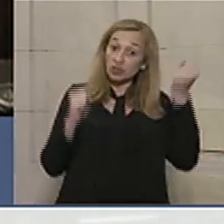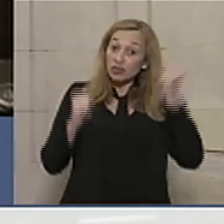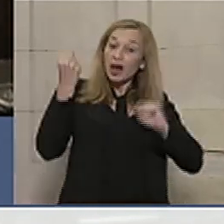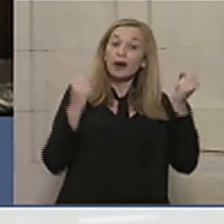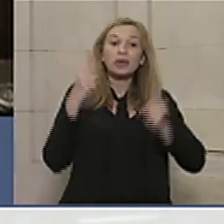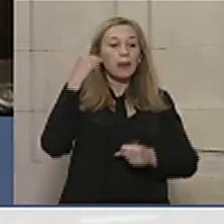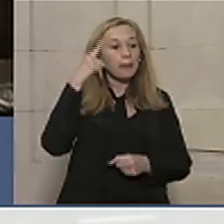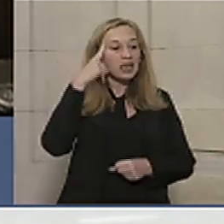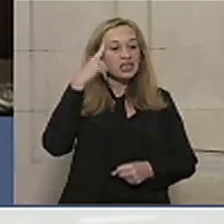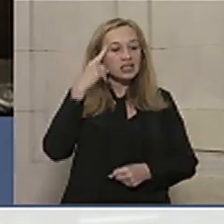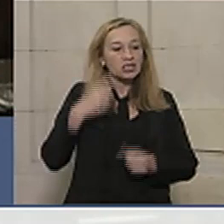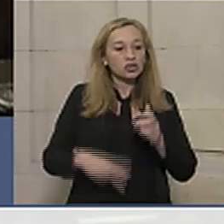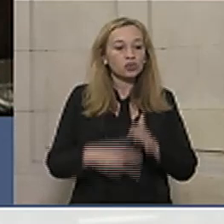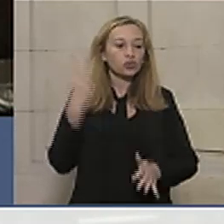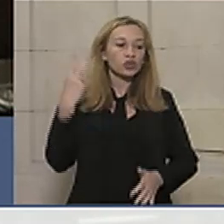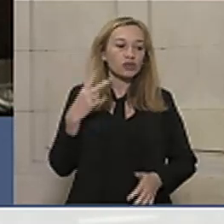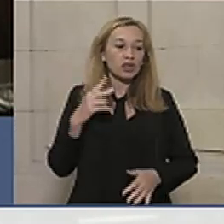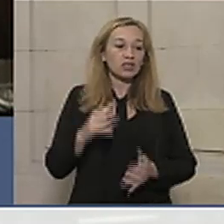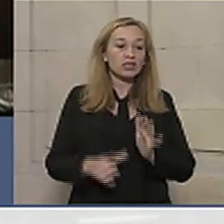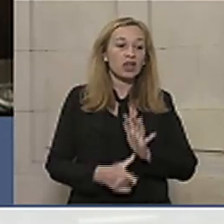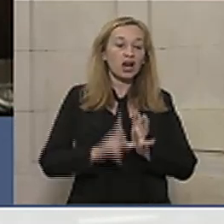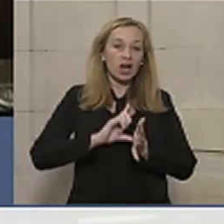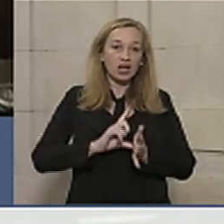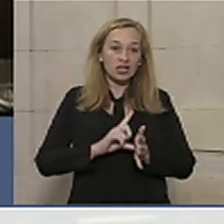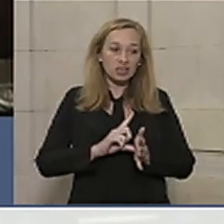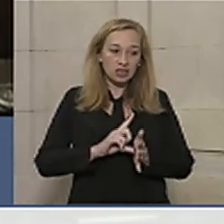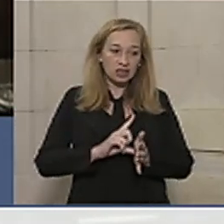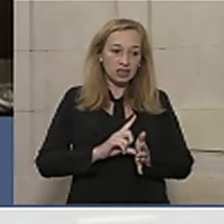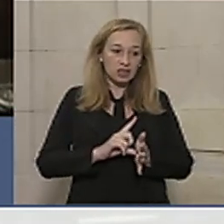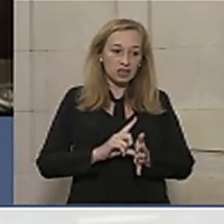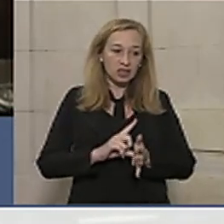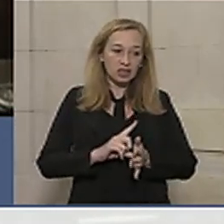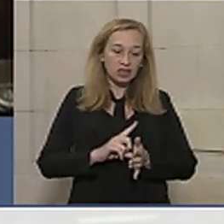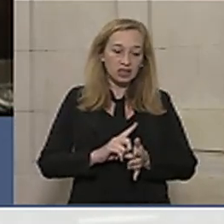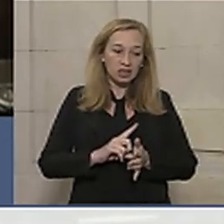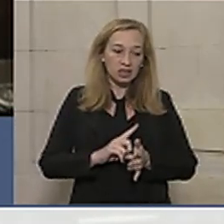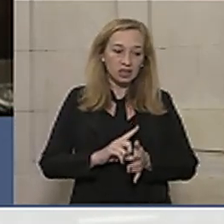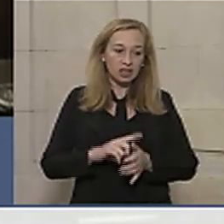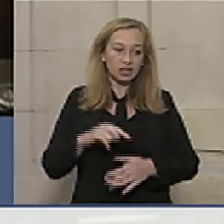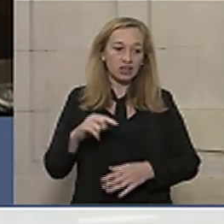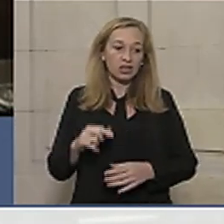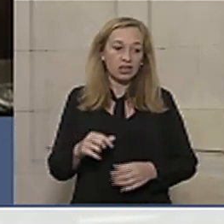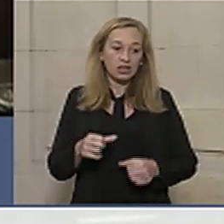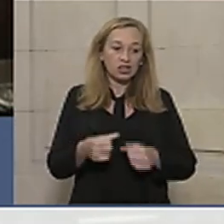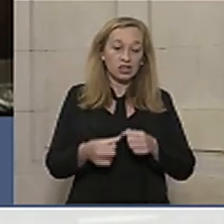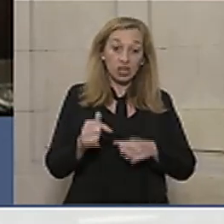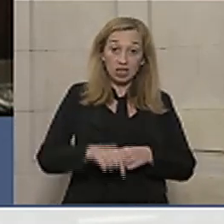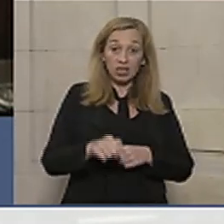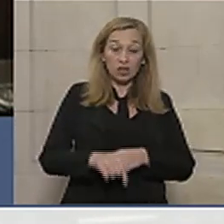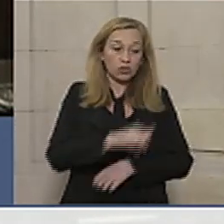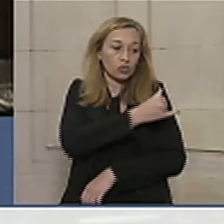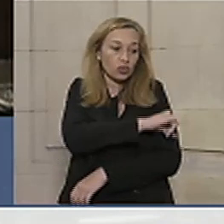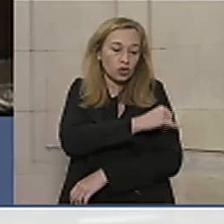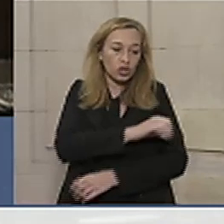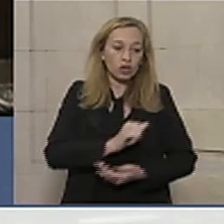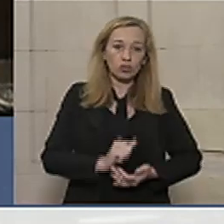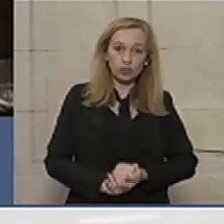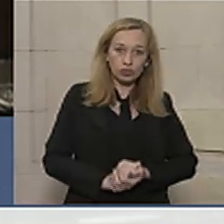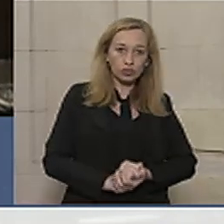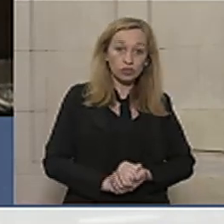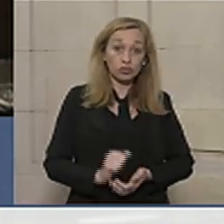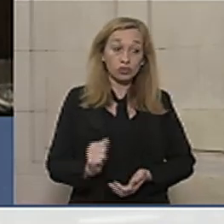antes de se estabelecer aqui no Estado do Rio, em razão do alto preço do seguro, que onera o preço final, desaguando no bolso do